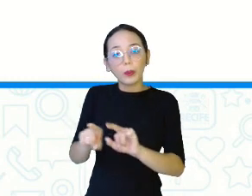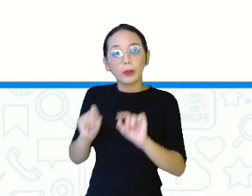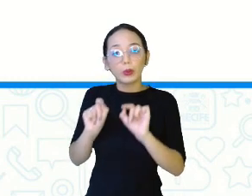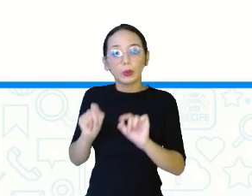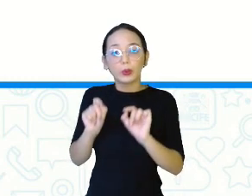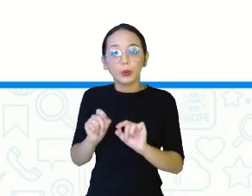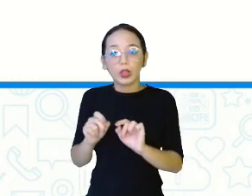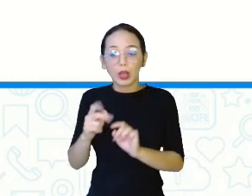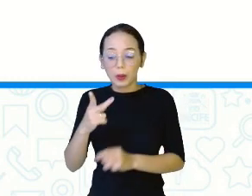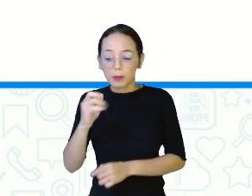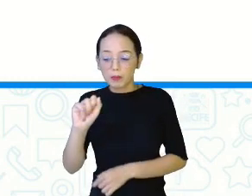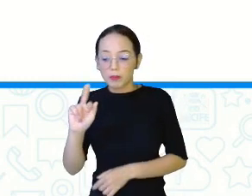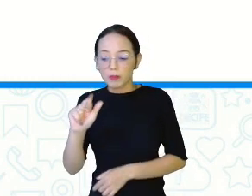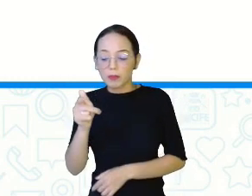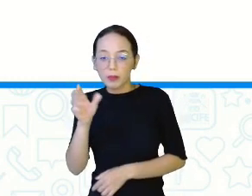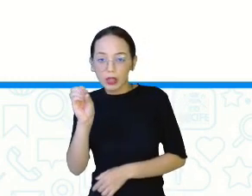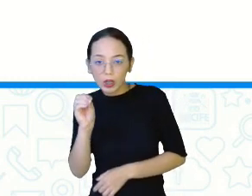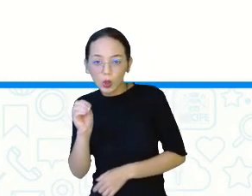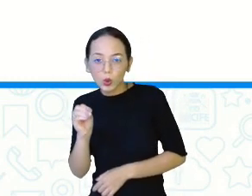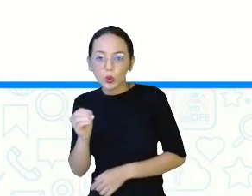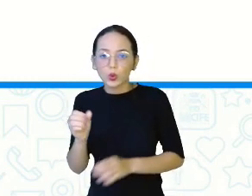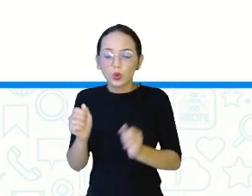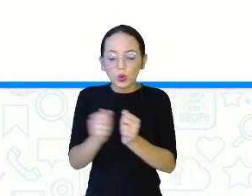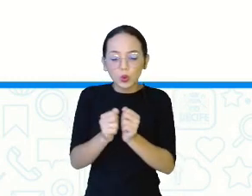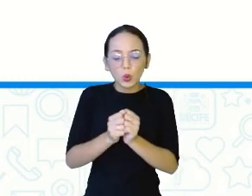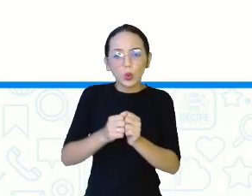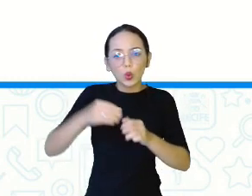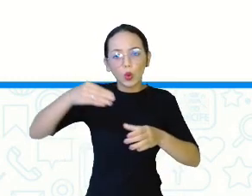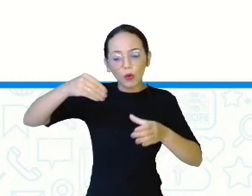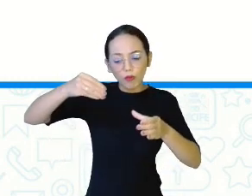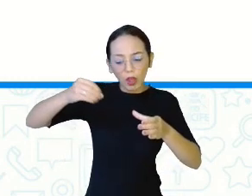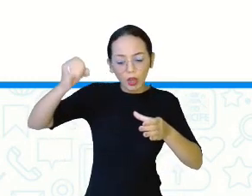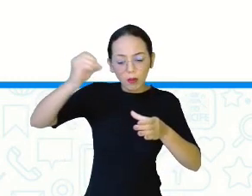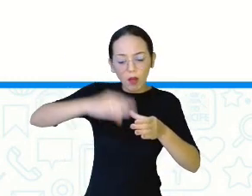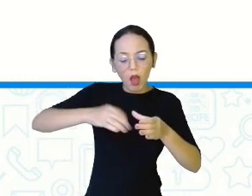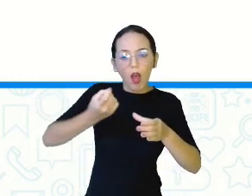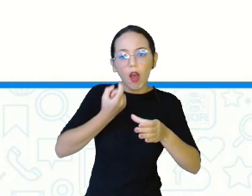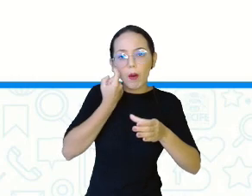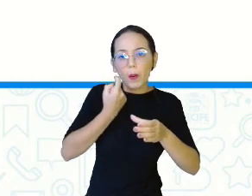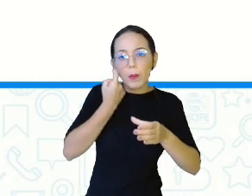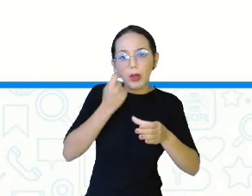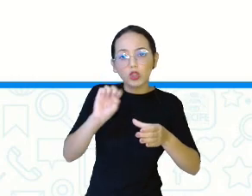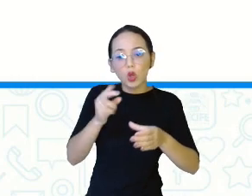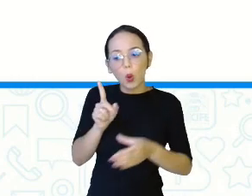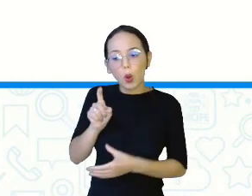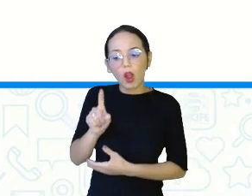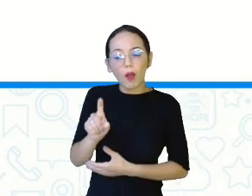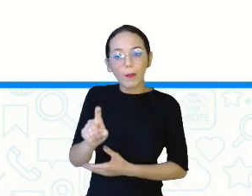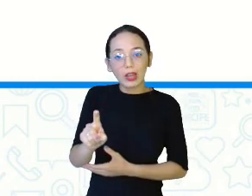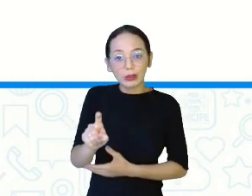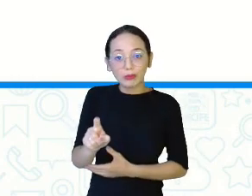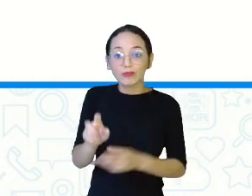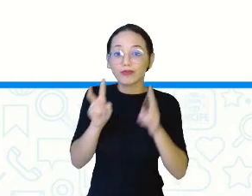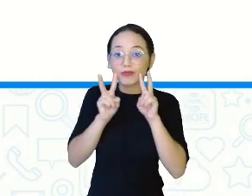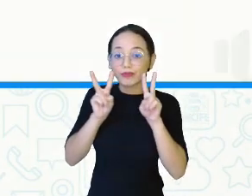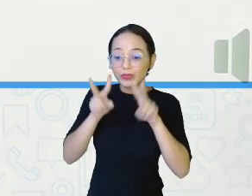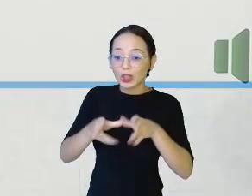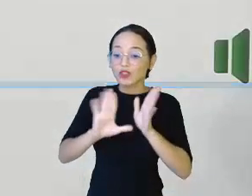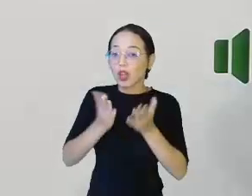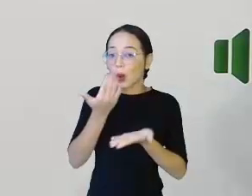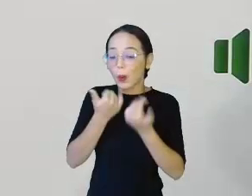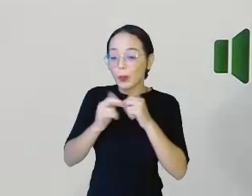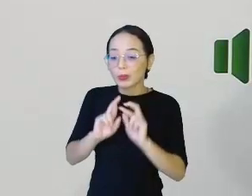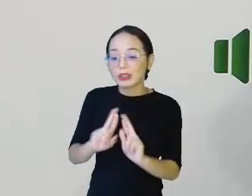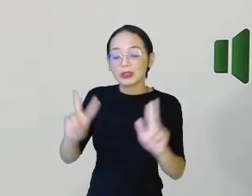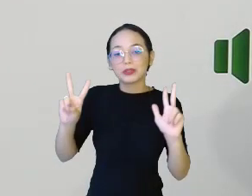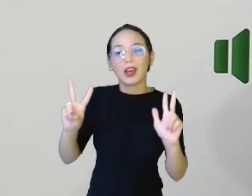forma de pirão, com farinha para acompanhar um peixe assado ou camarão. Veja como eles já comem diferente